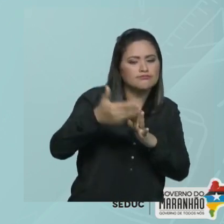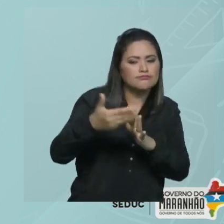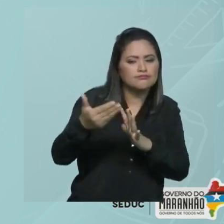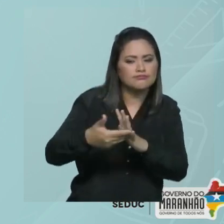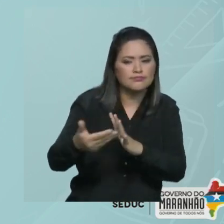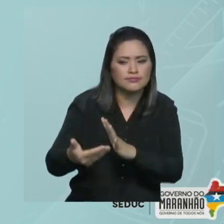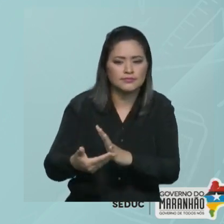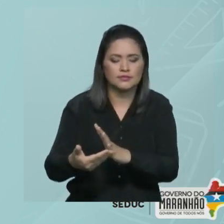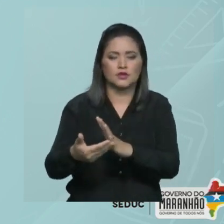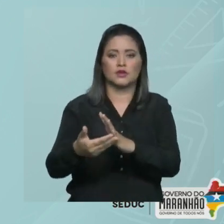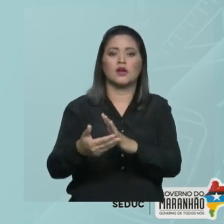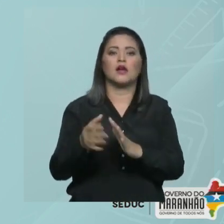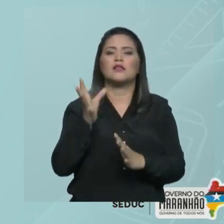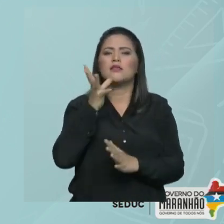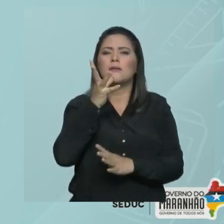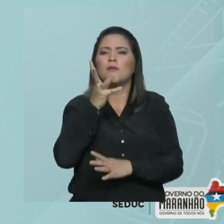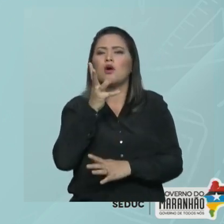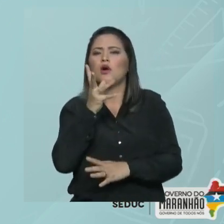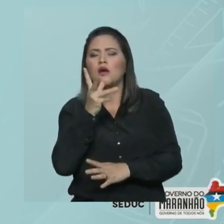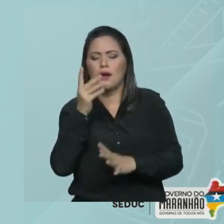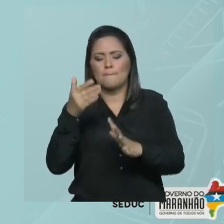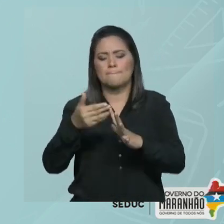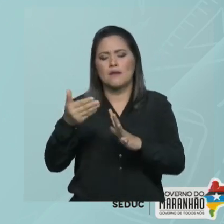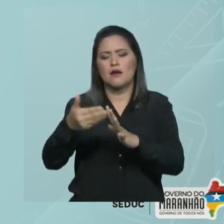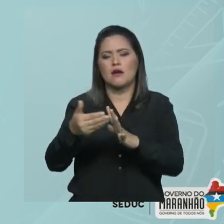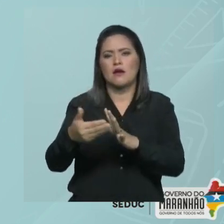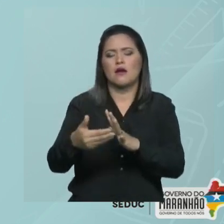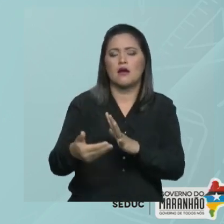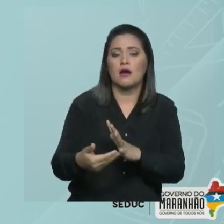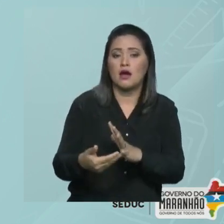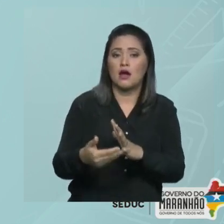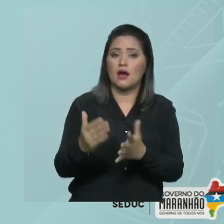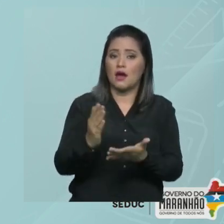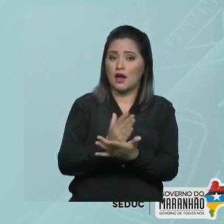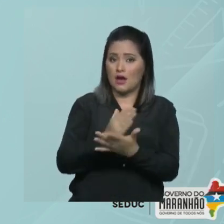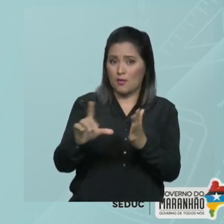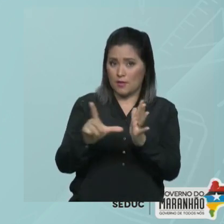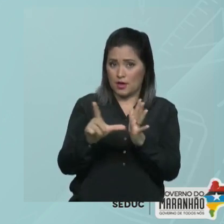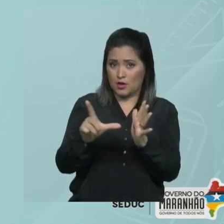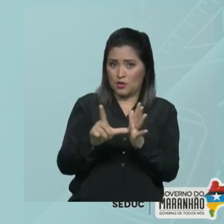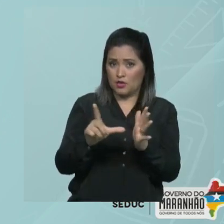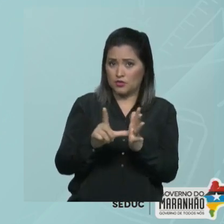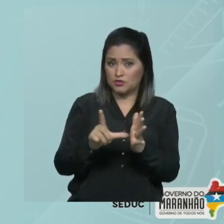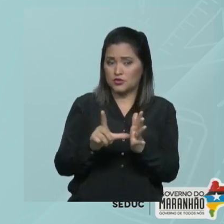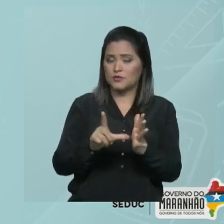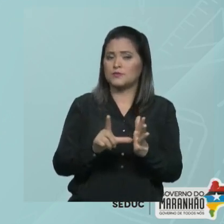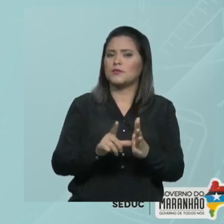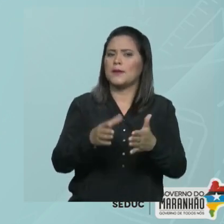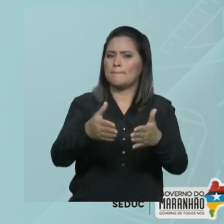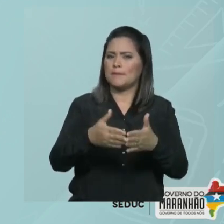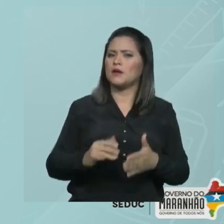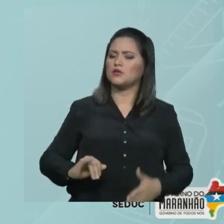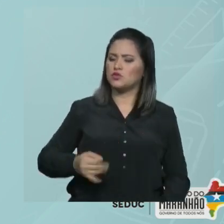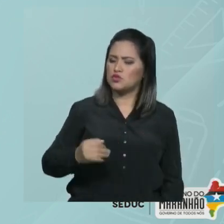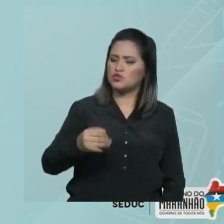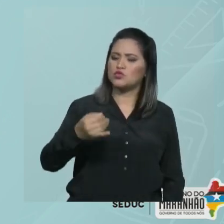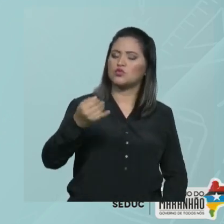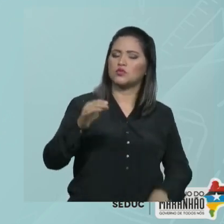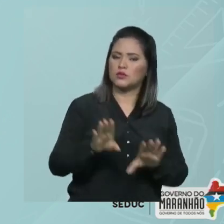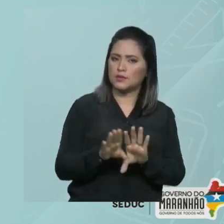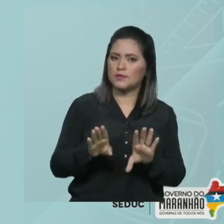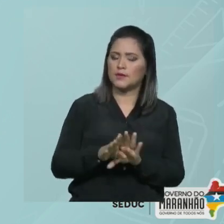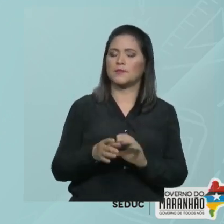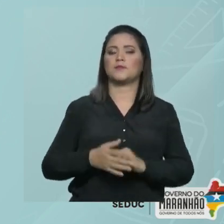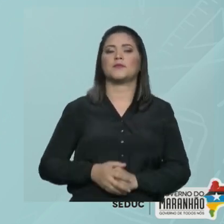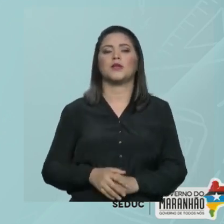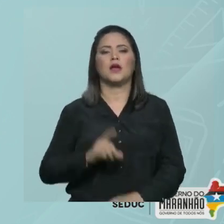demoro para pagar, algumas lojas também cobram um valor a mais, que é aquele famoso juros. No cartão de